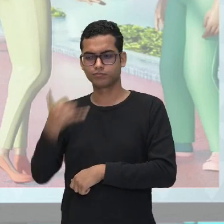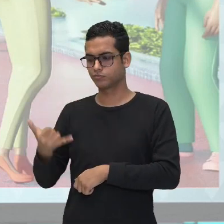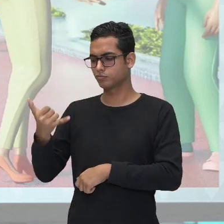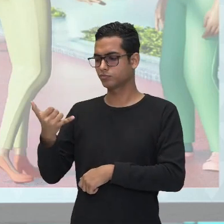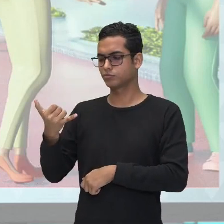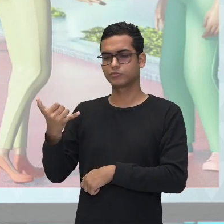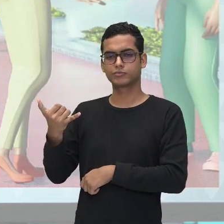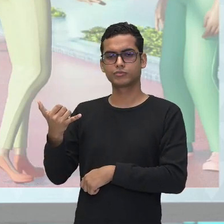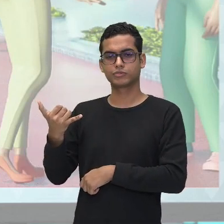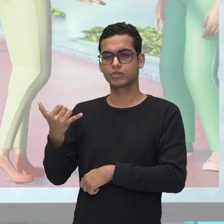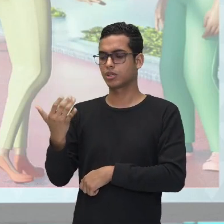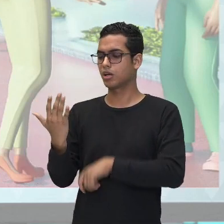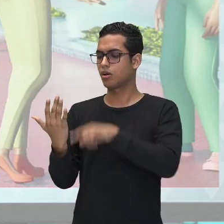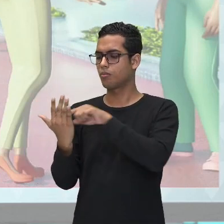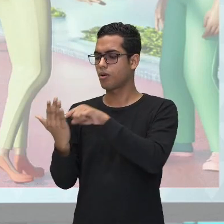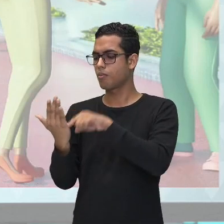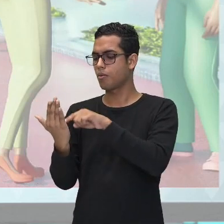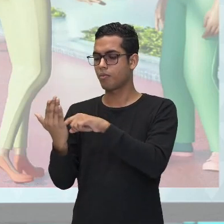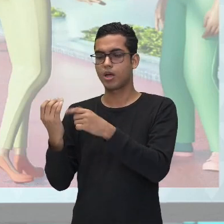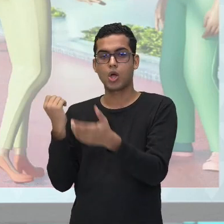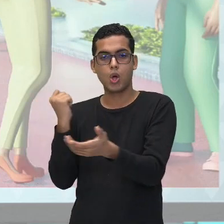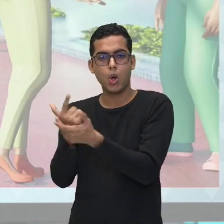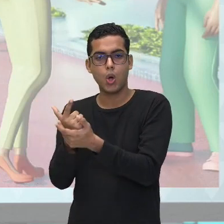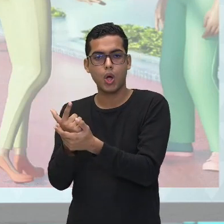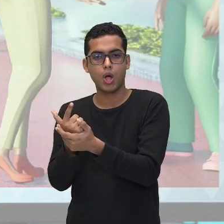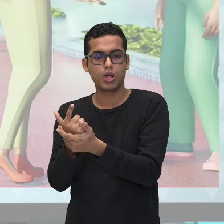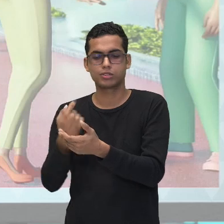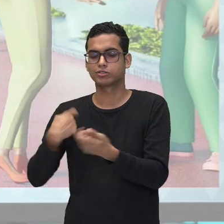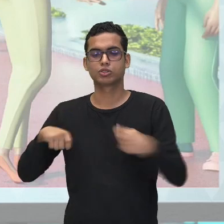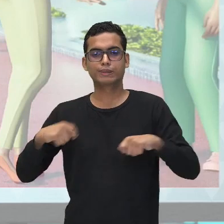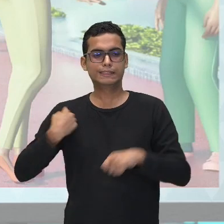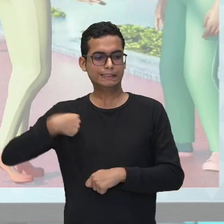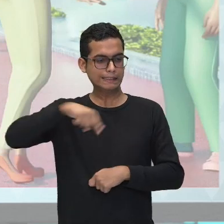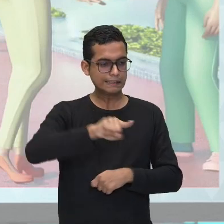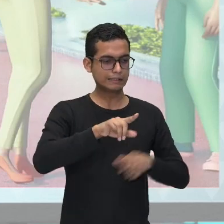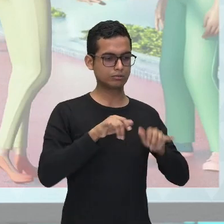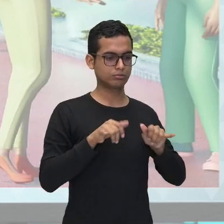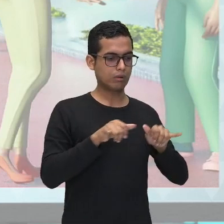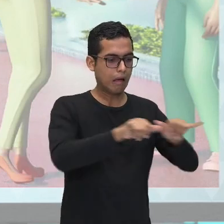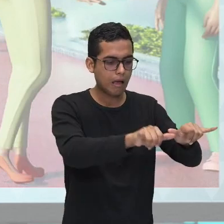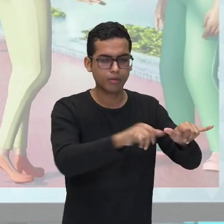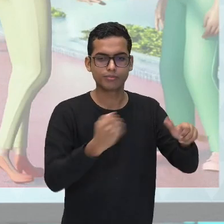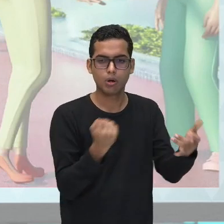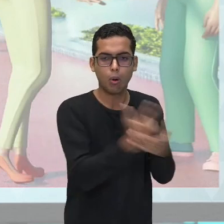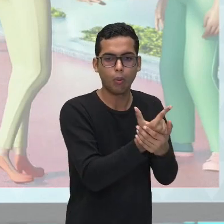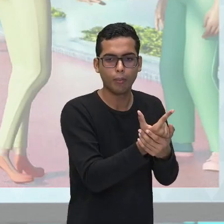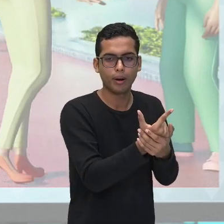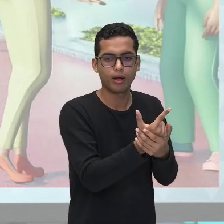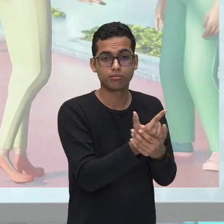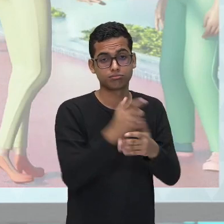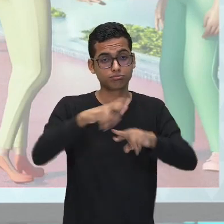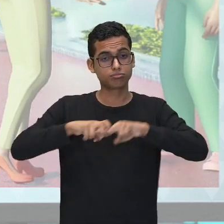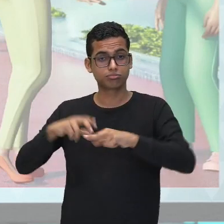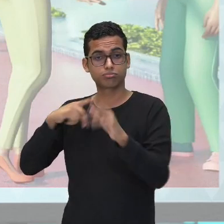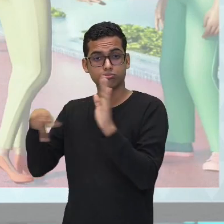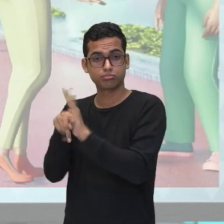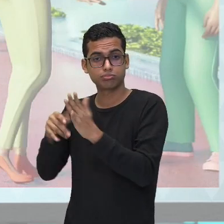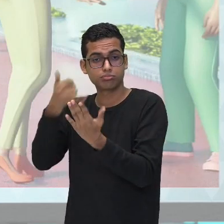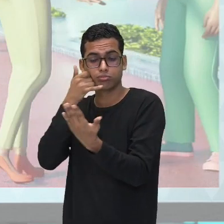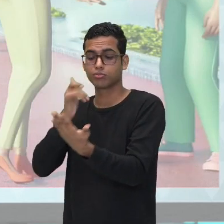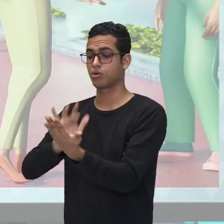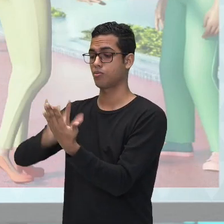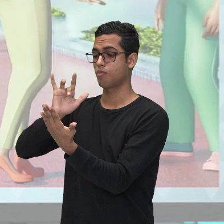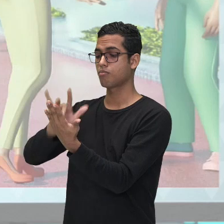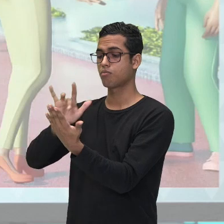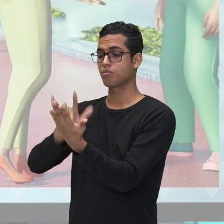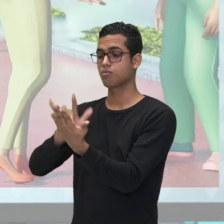compras, né? A gente já não vai mais no supermercado fazer compras, porque a gente tem o acesso ali pelo nosso celular. Então, tudo isso